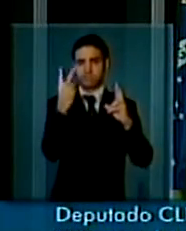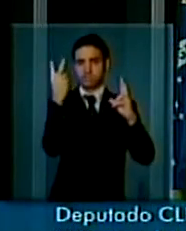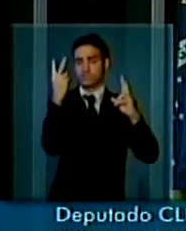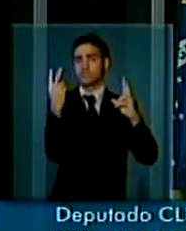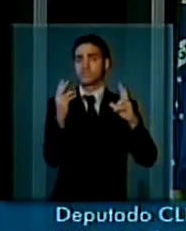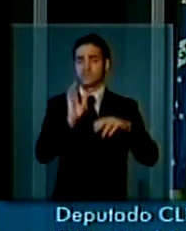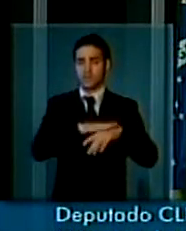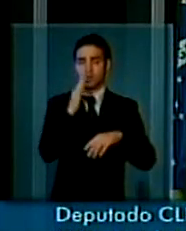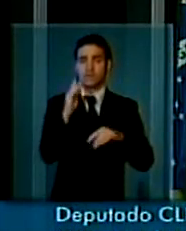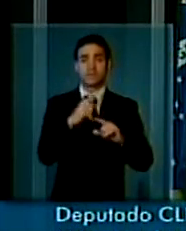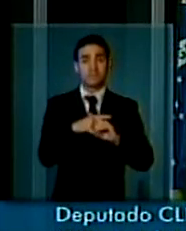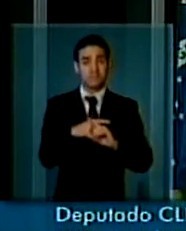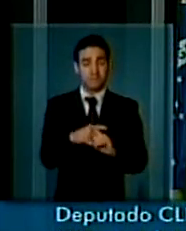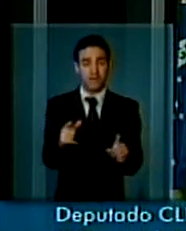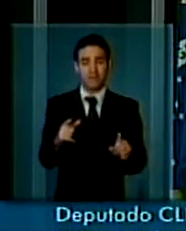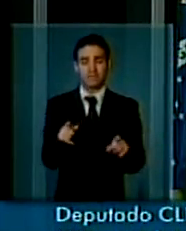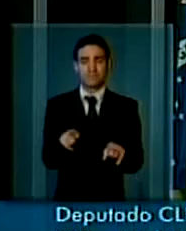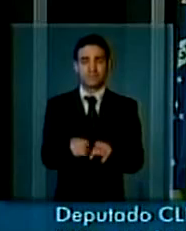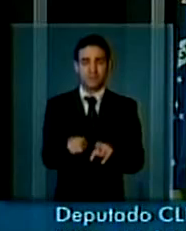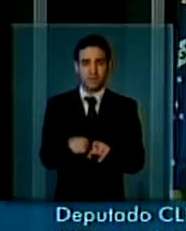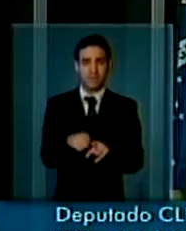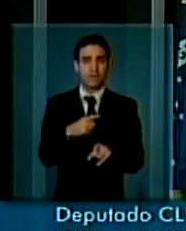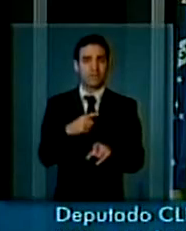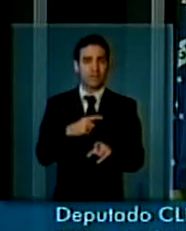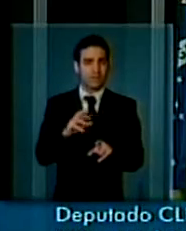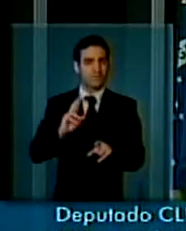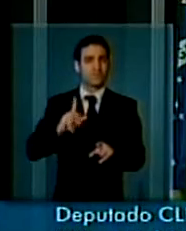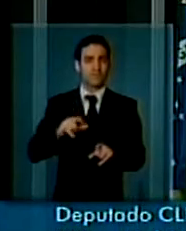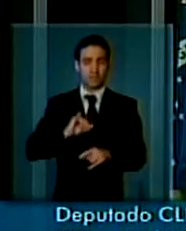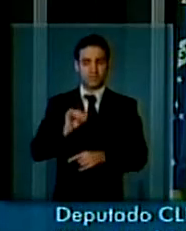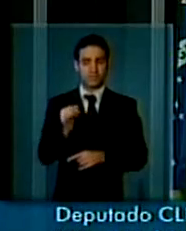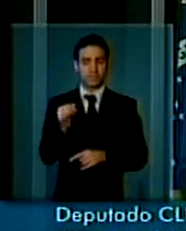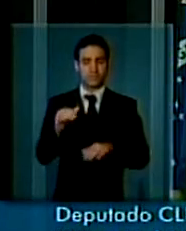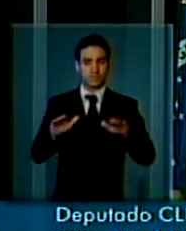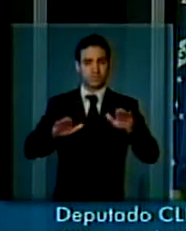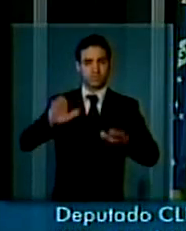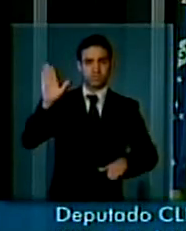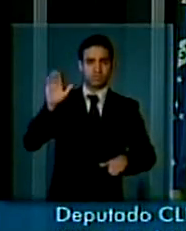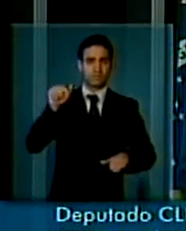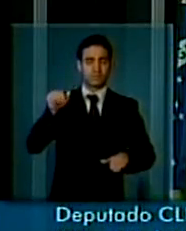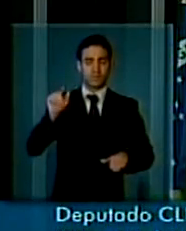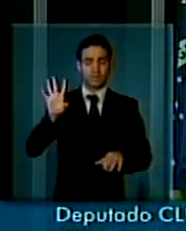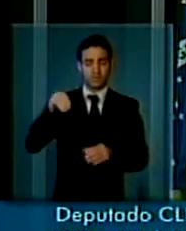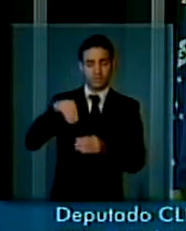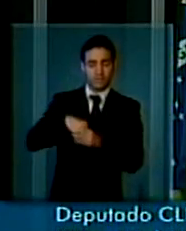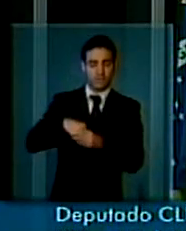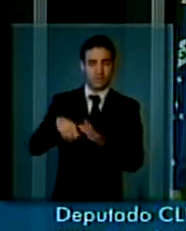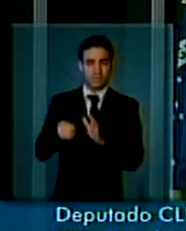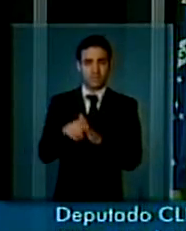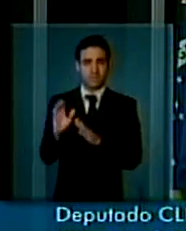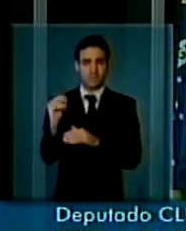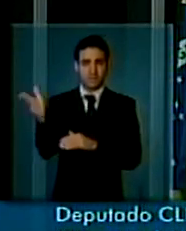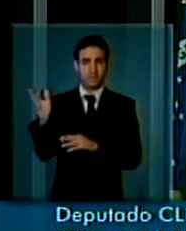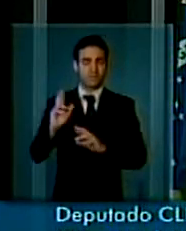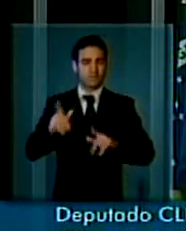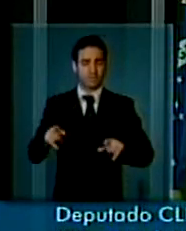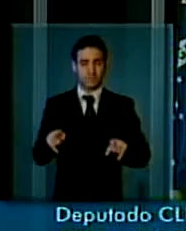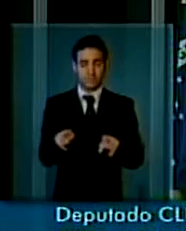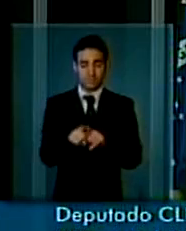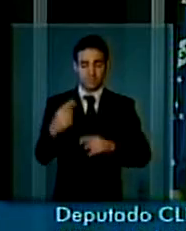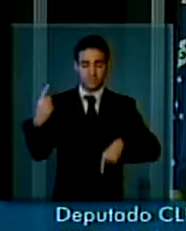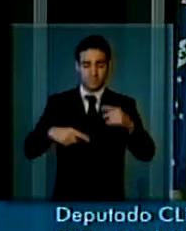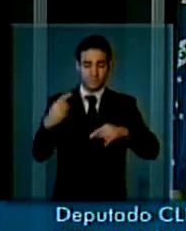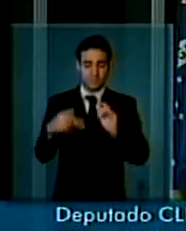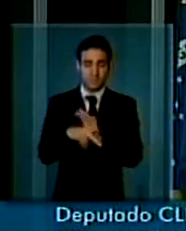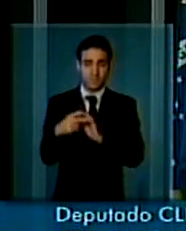provocada e fictícia, mas também com os diferenciais de taxa de juros externa e interna. É importante que se registre isso. A política financeira